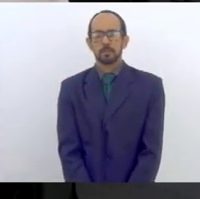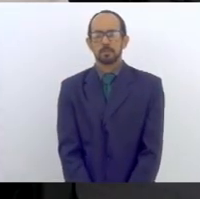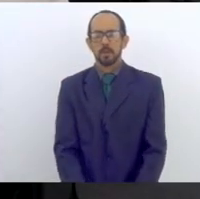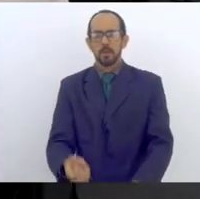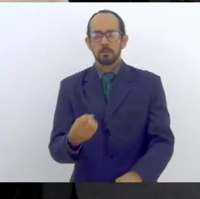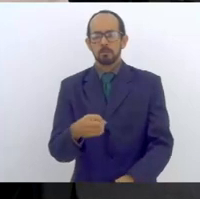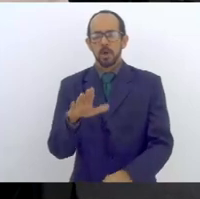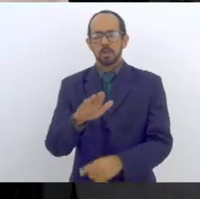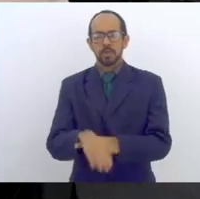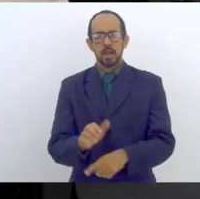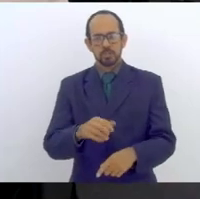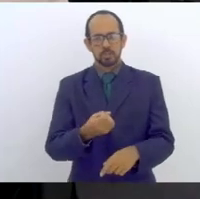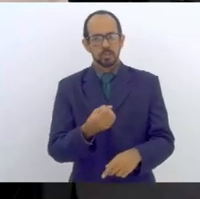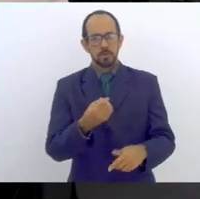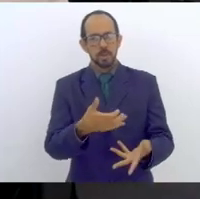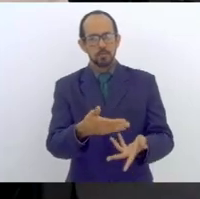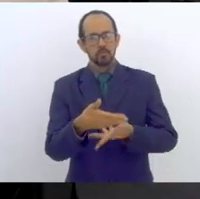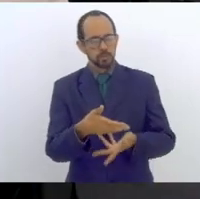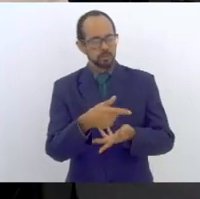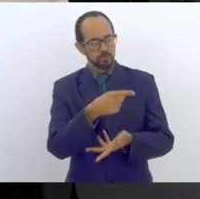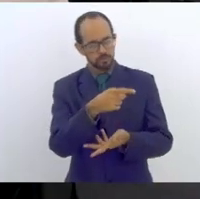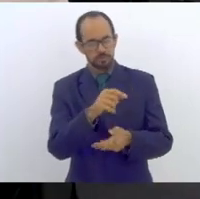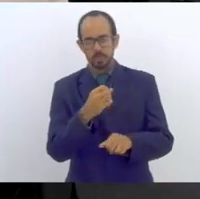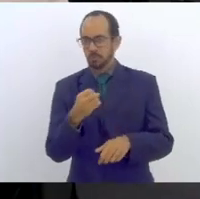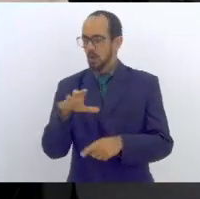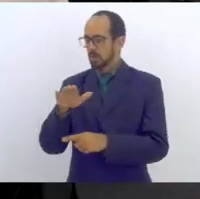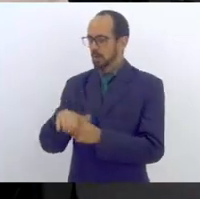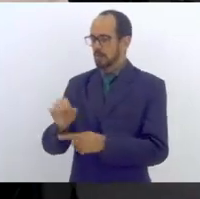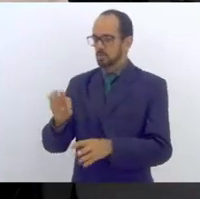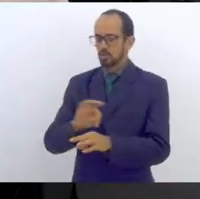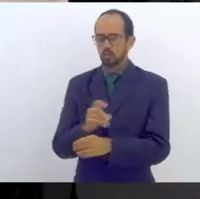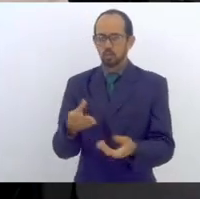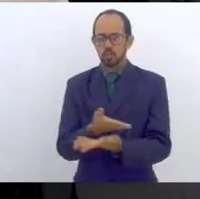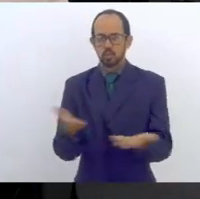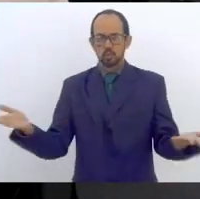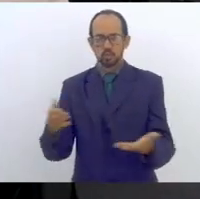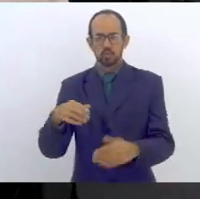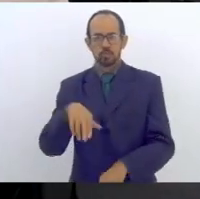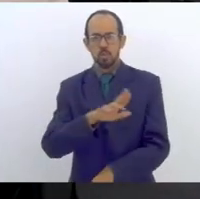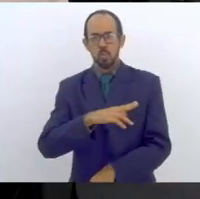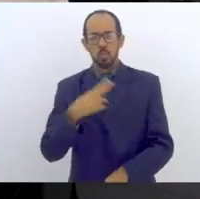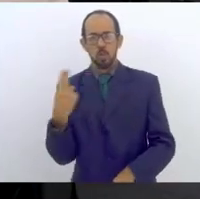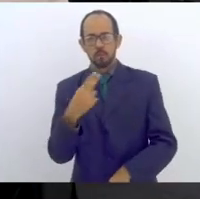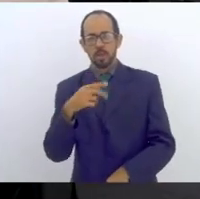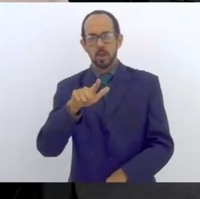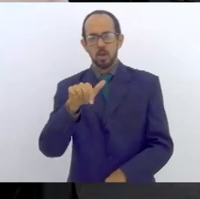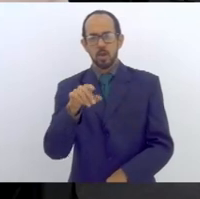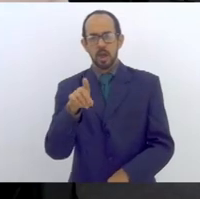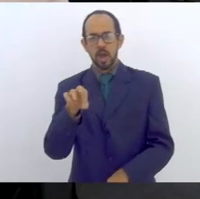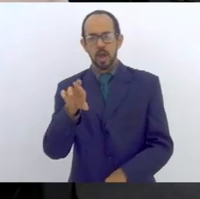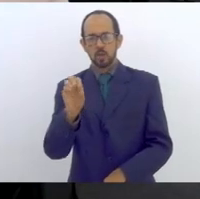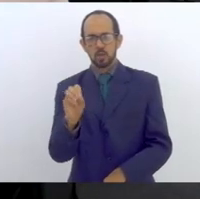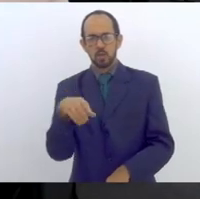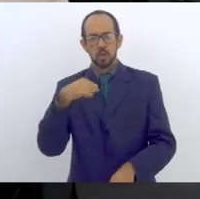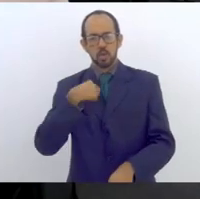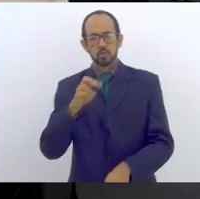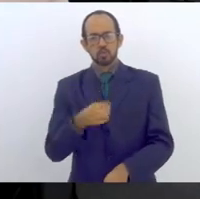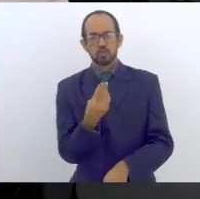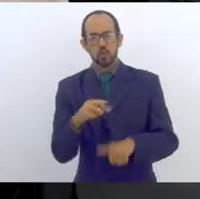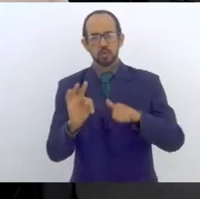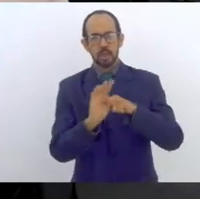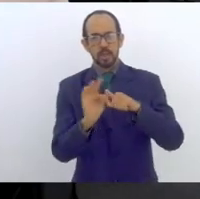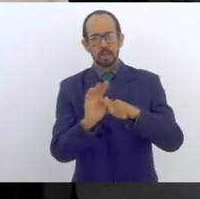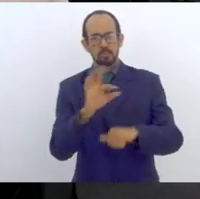Boa tarde seja muito bem-vindo boa tarde a todos meu nome é Leonardo Menezes eu sou o técnico policial de necropsia de segunda